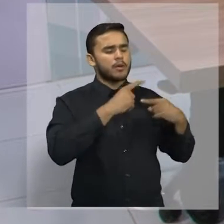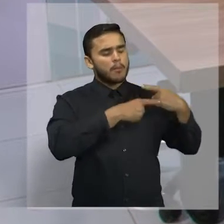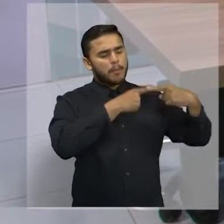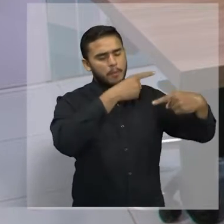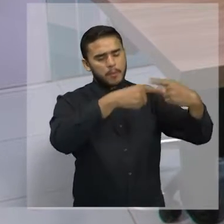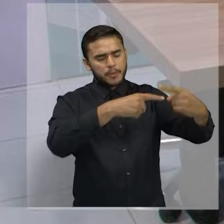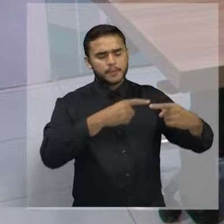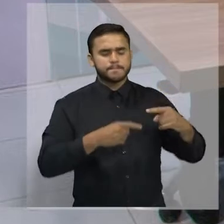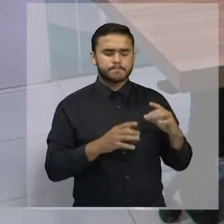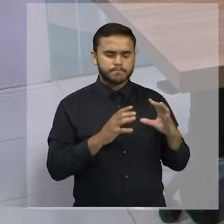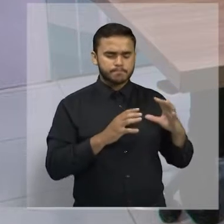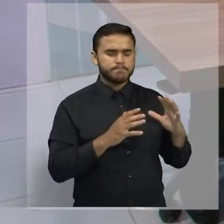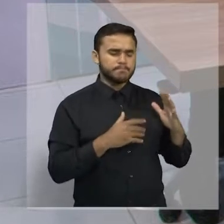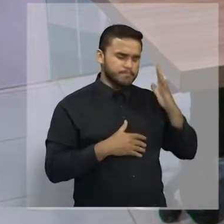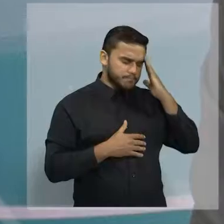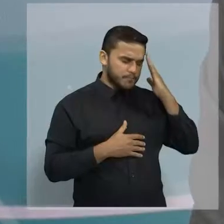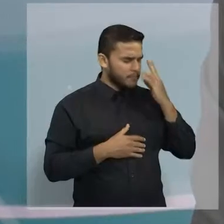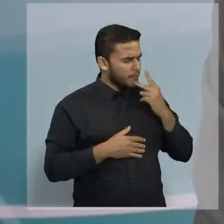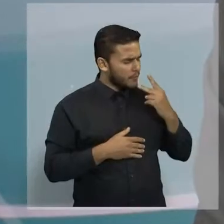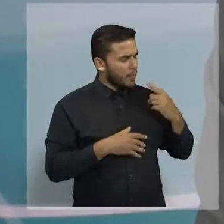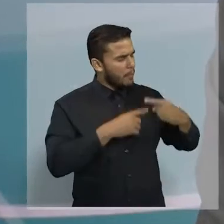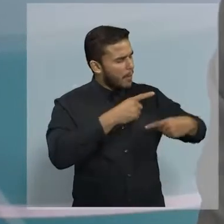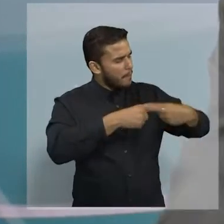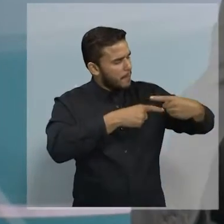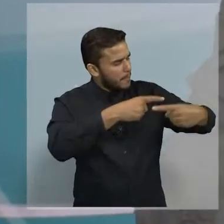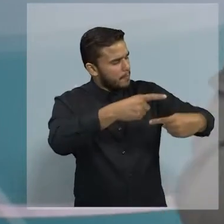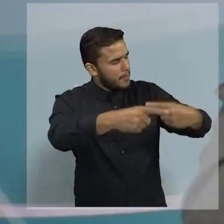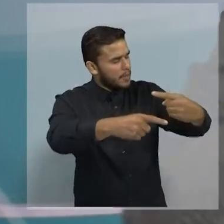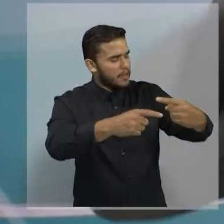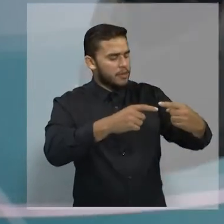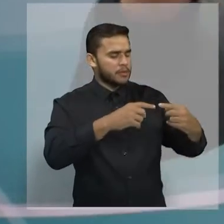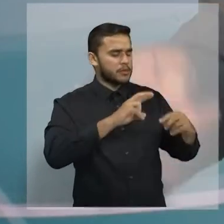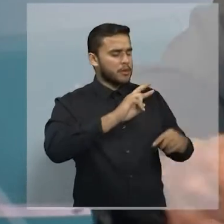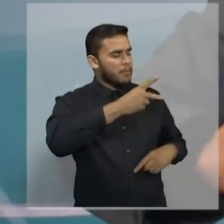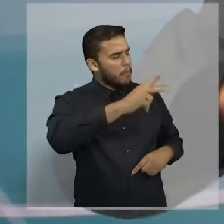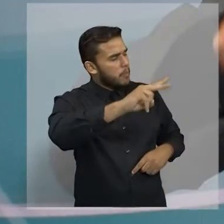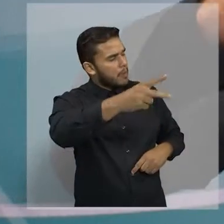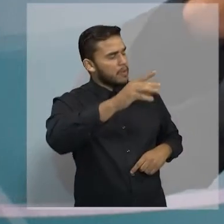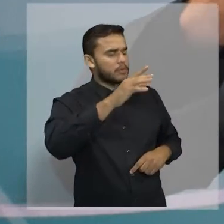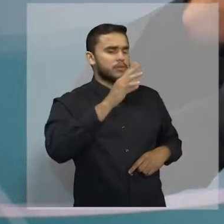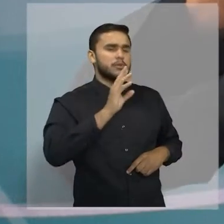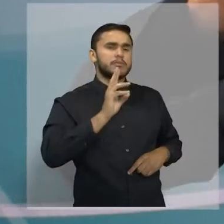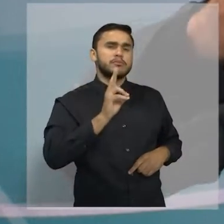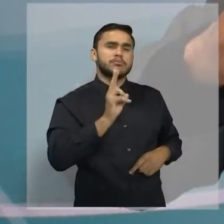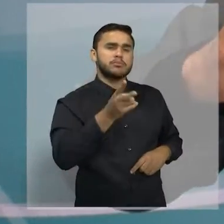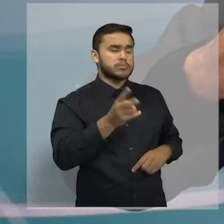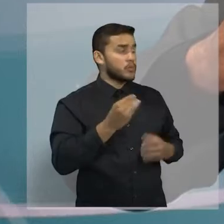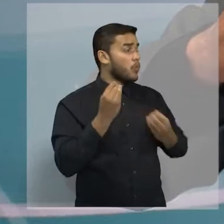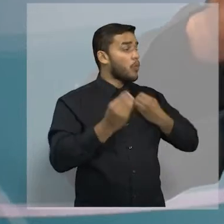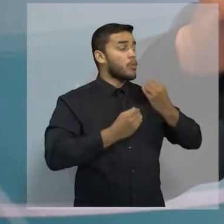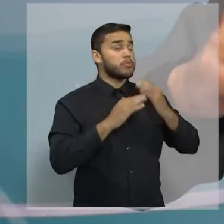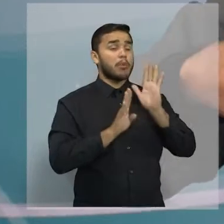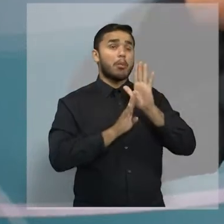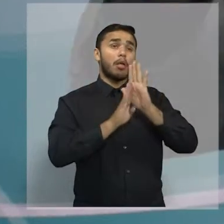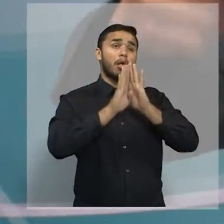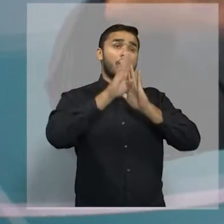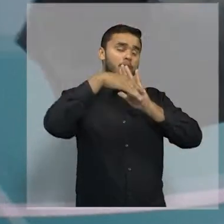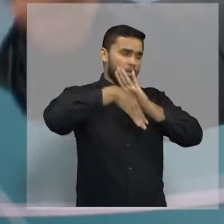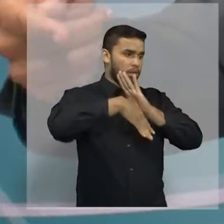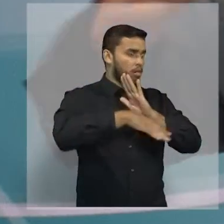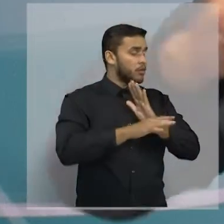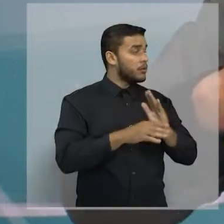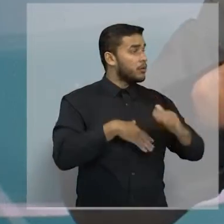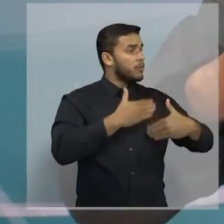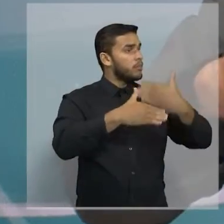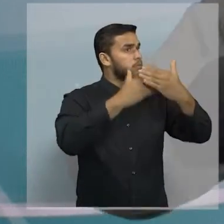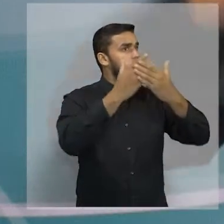são imbricadas uma na outra, né? A questão que a gente está aí pensando, a estabilidade, o desenvolvimento